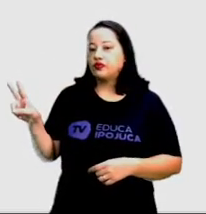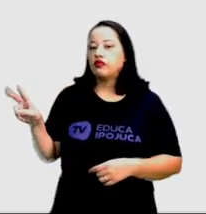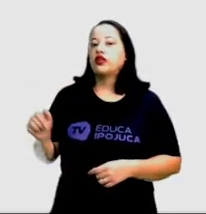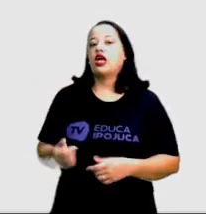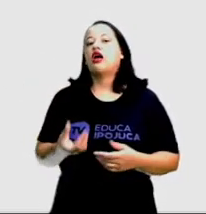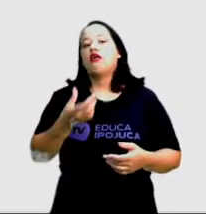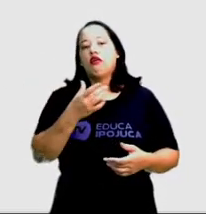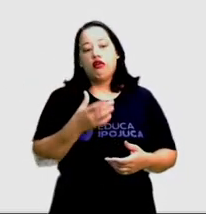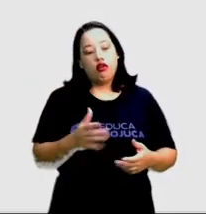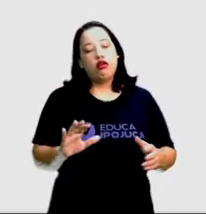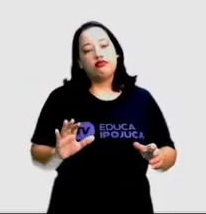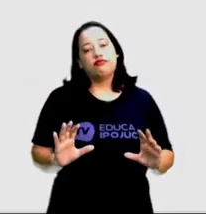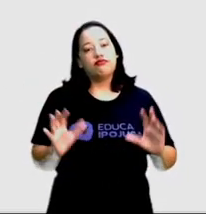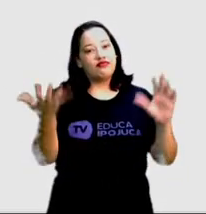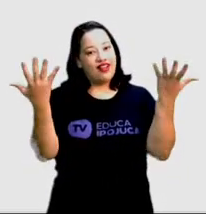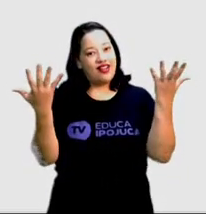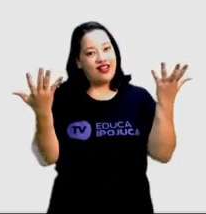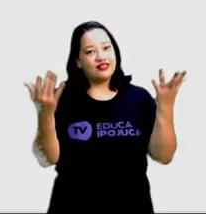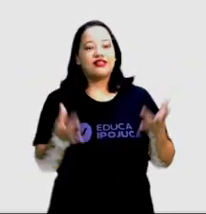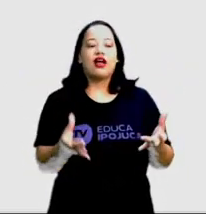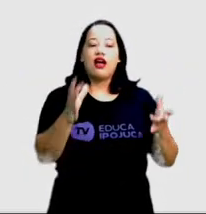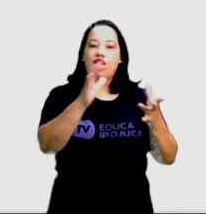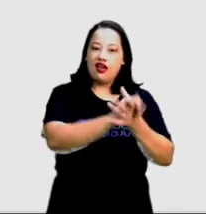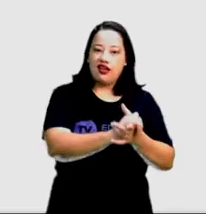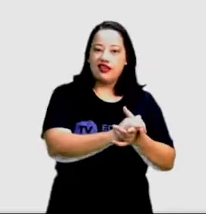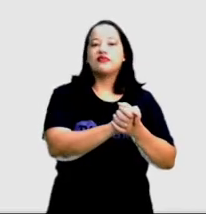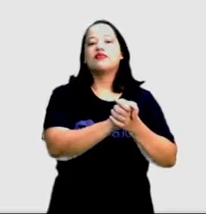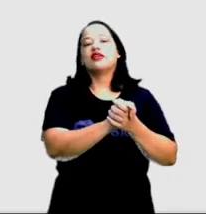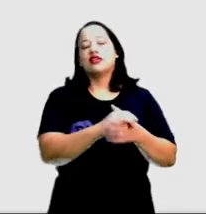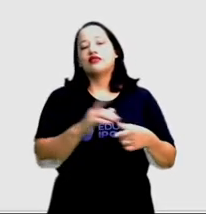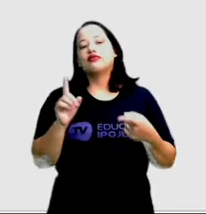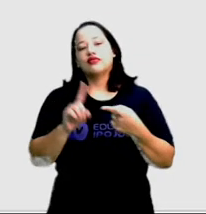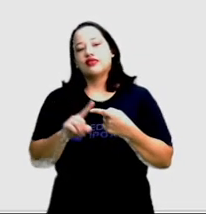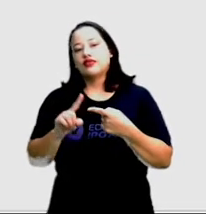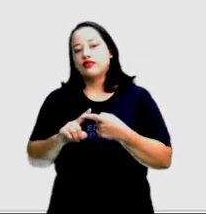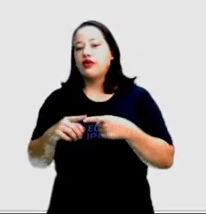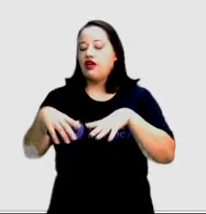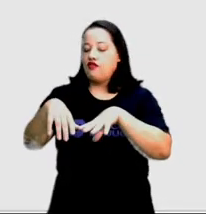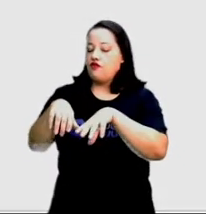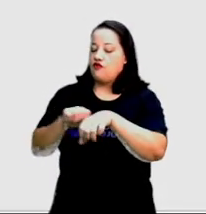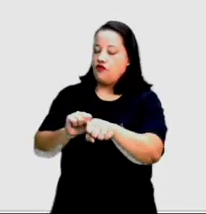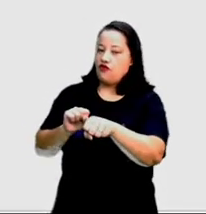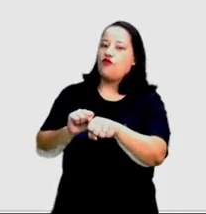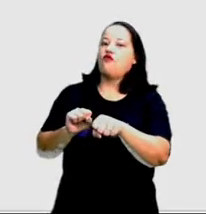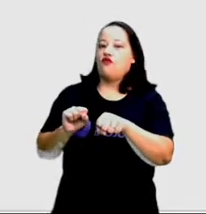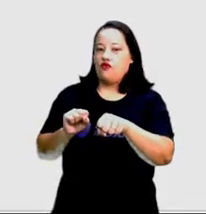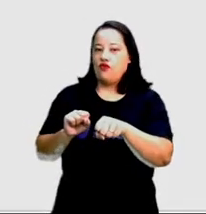de casamento, convite de formatura,